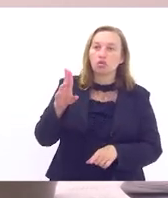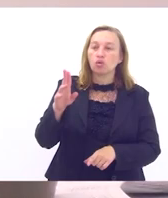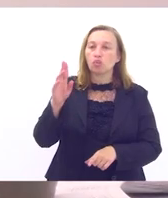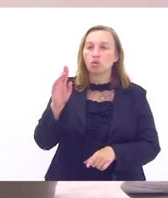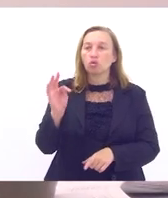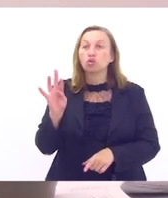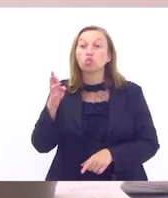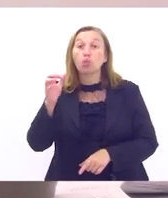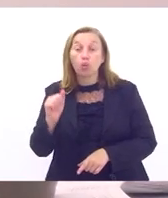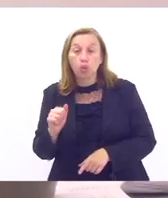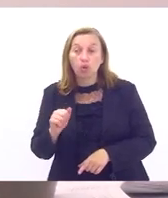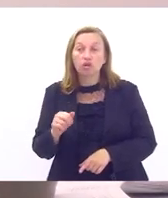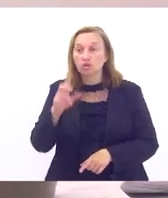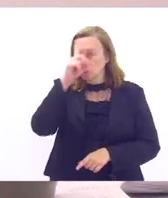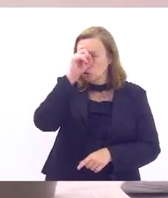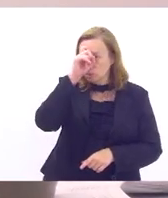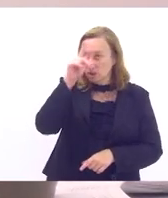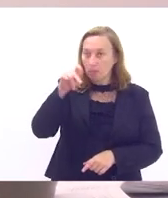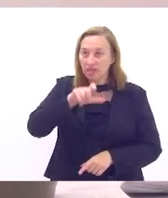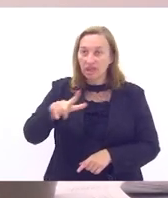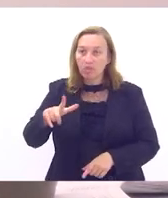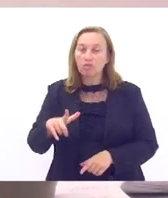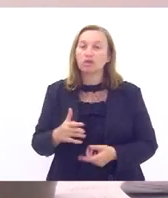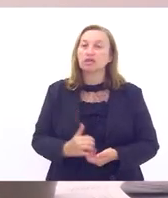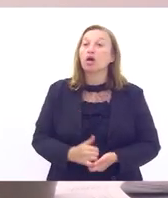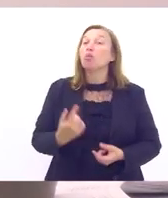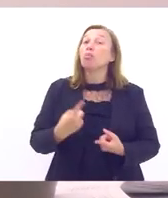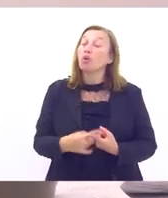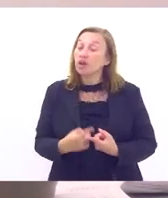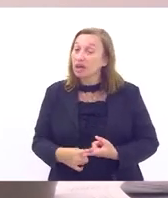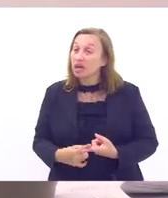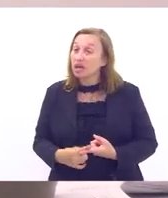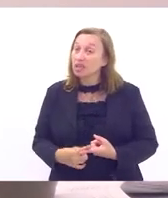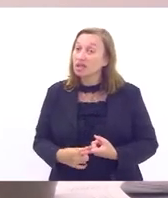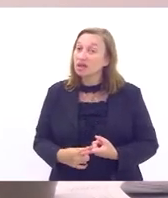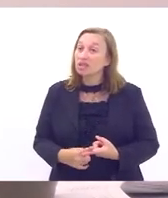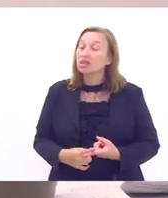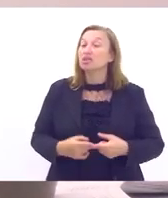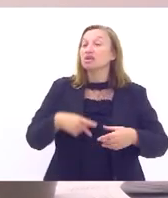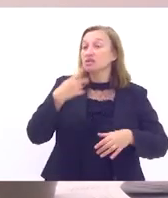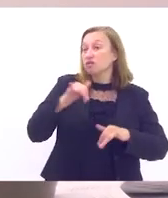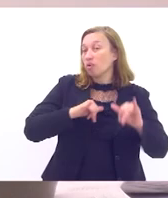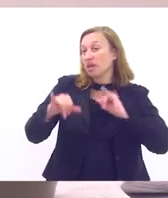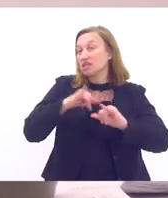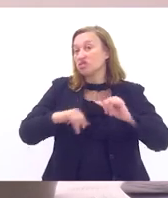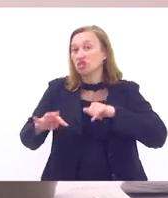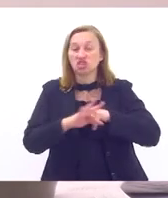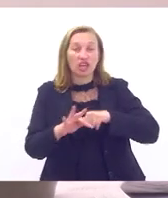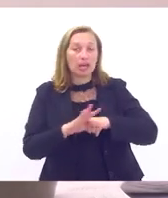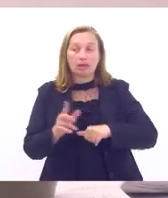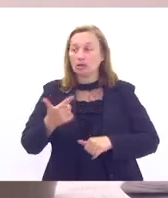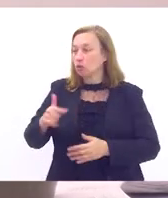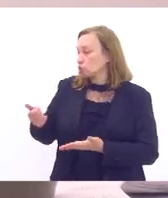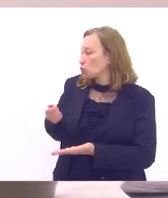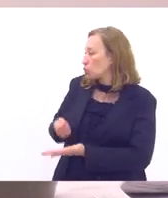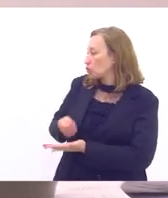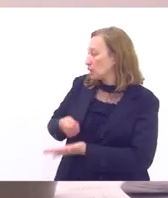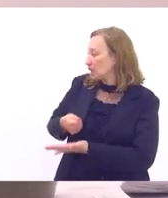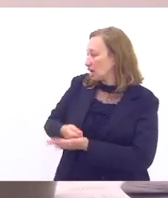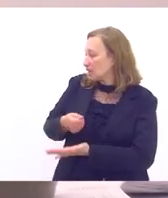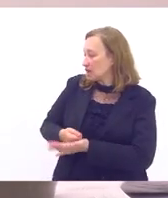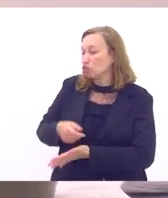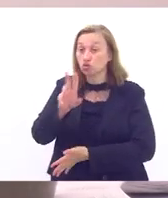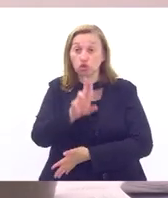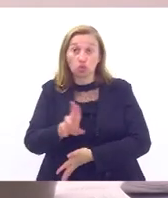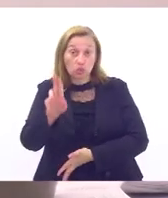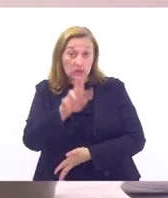Sanatório Penal, porque, segundo a literatura, né, e os pareceres técnicos, não existia exigência de